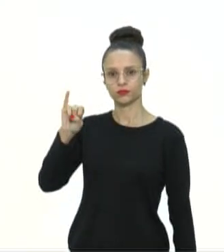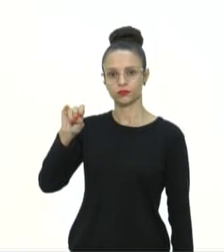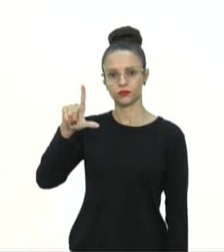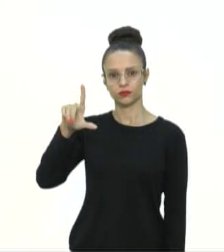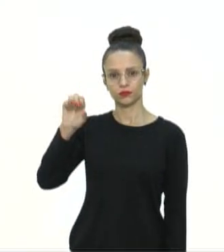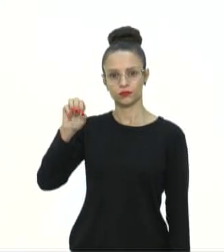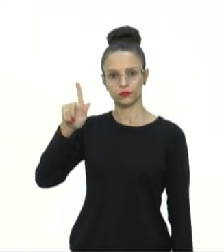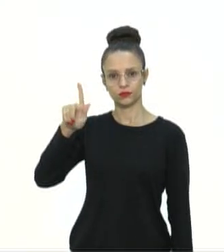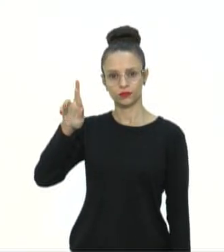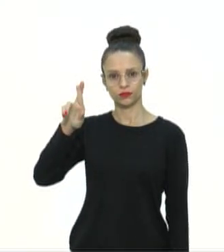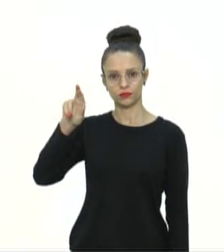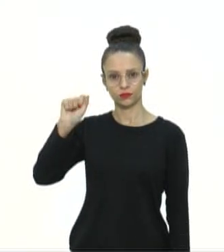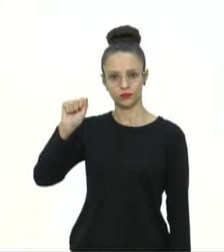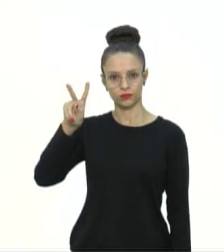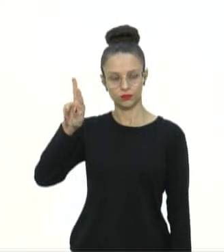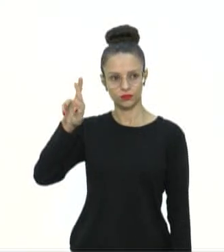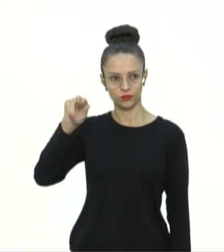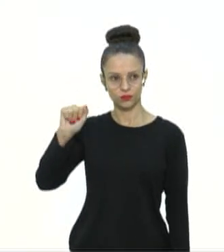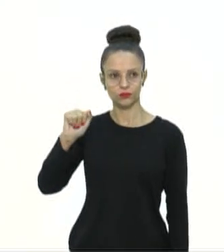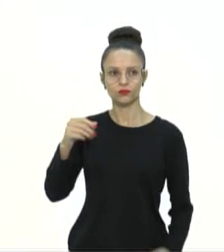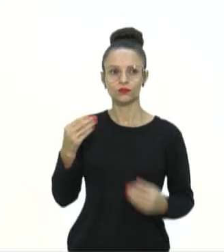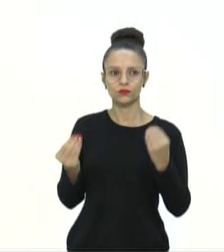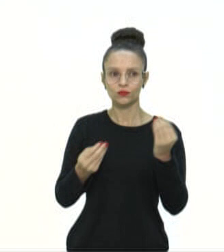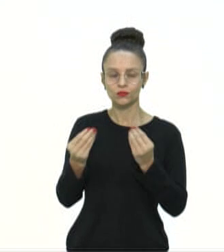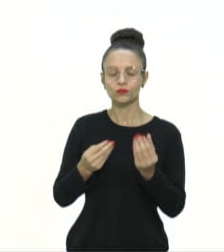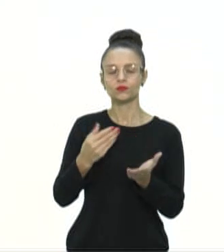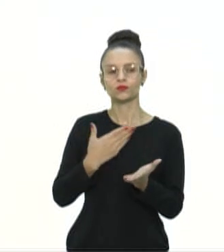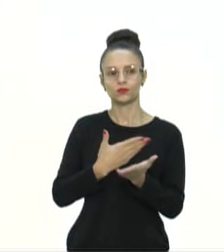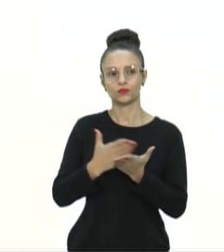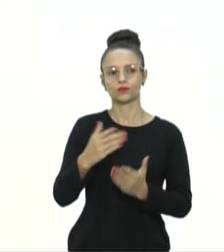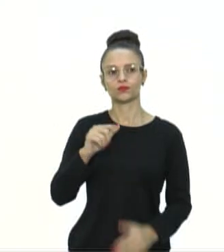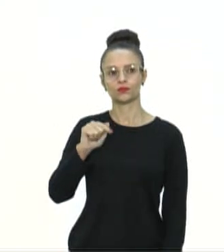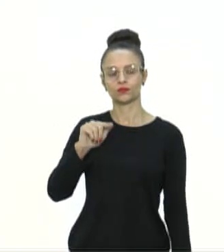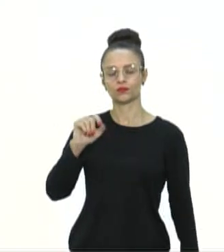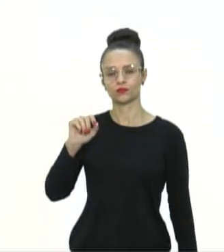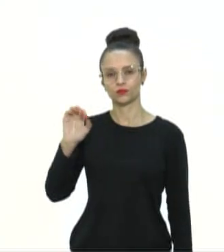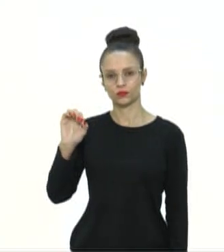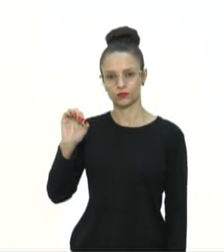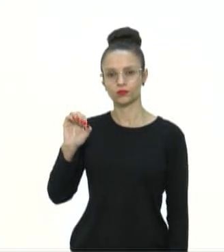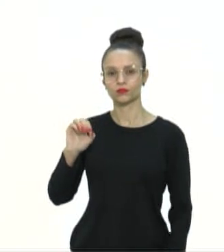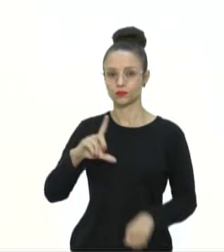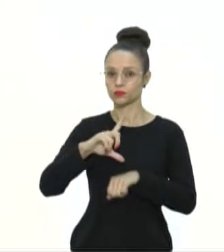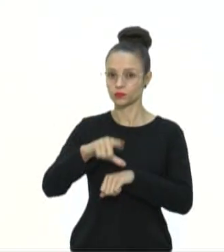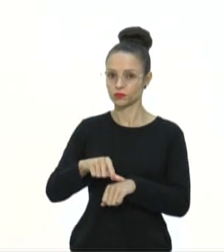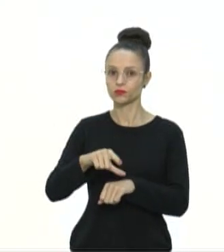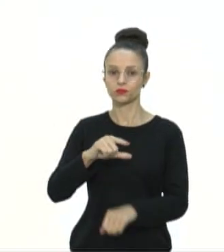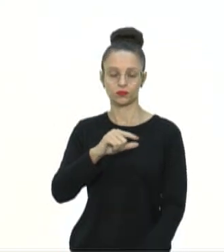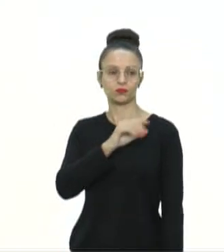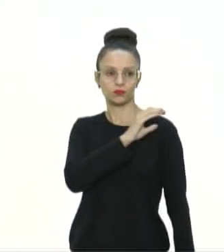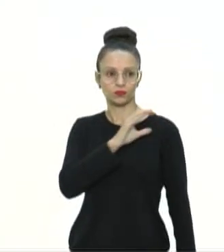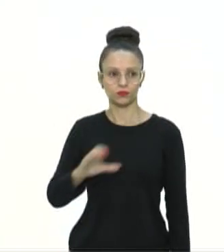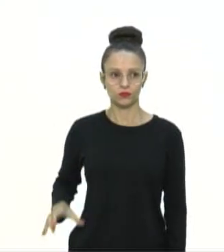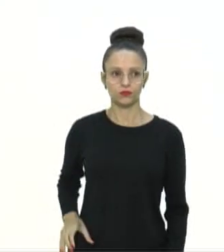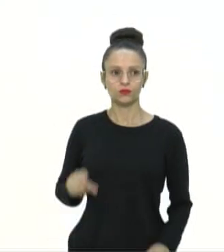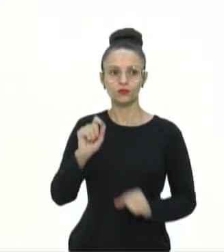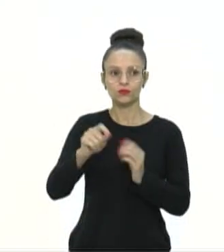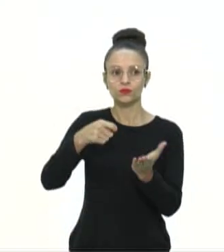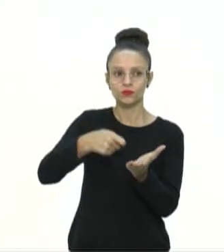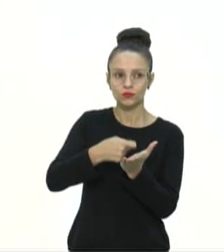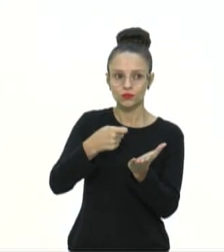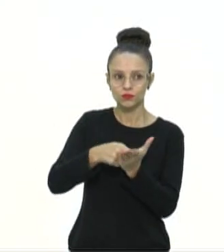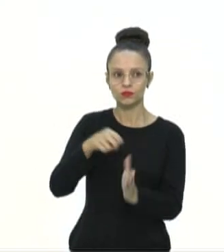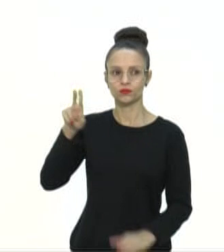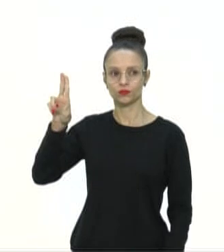remota em 770 depois de Cristo, que são as gravuras e